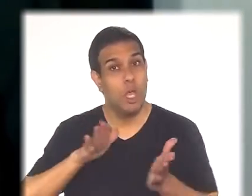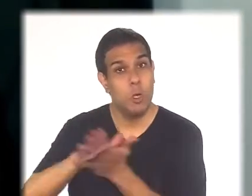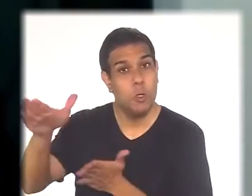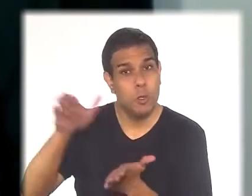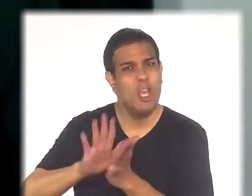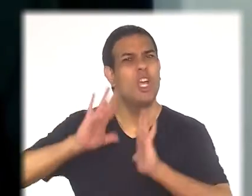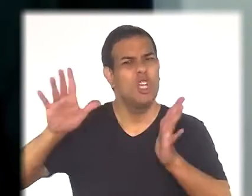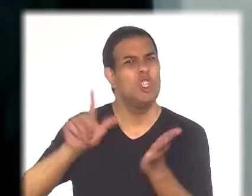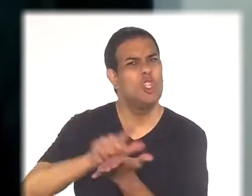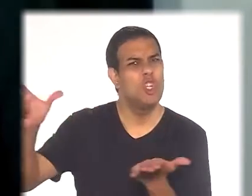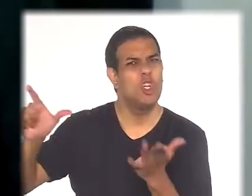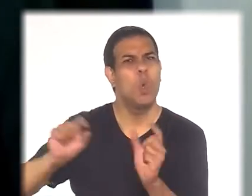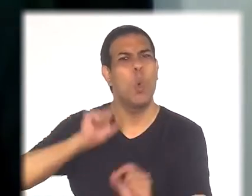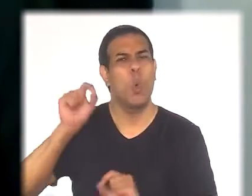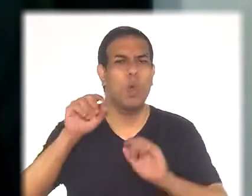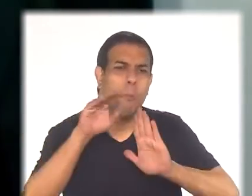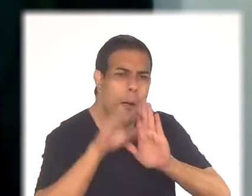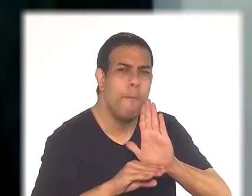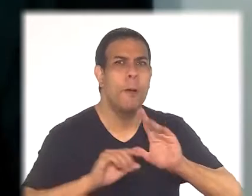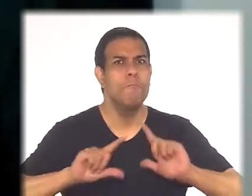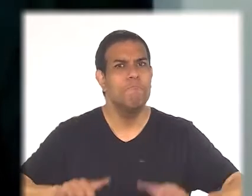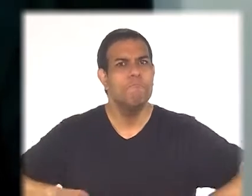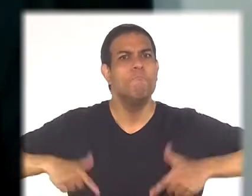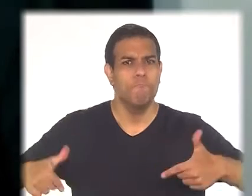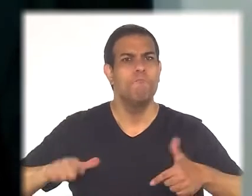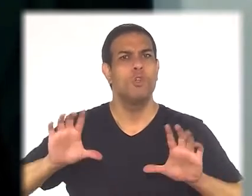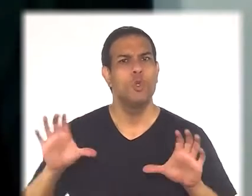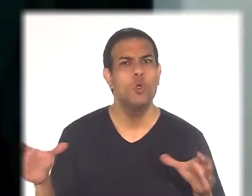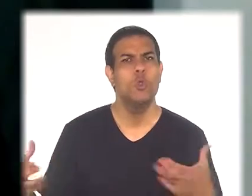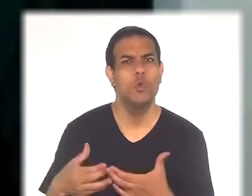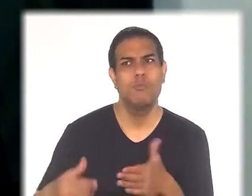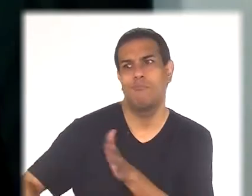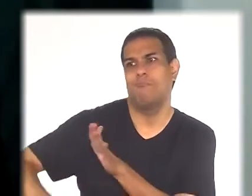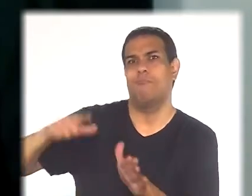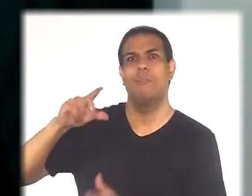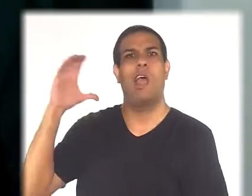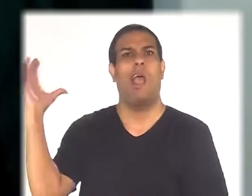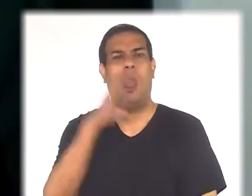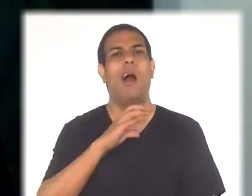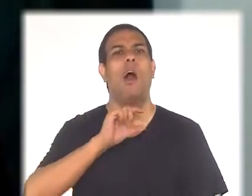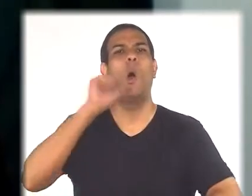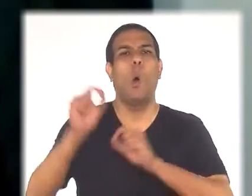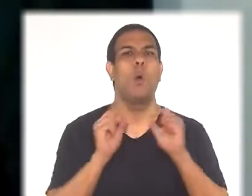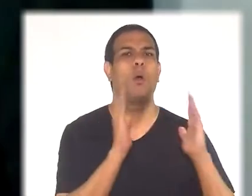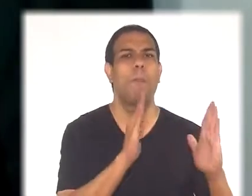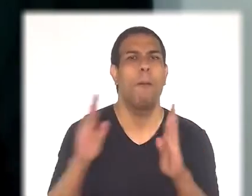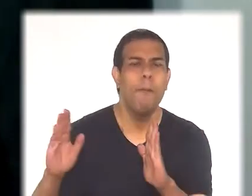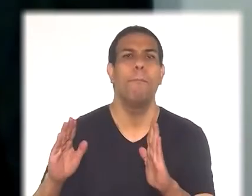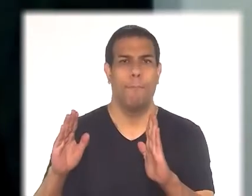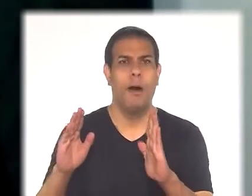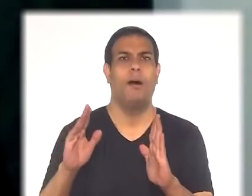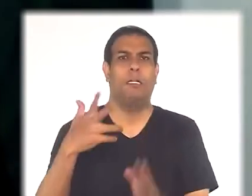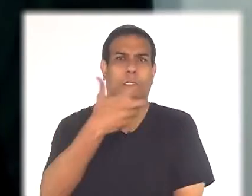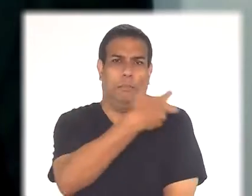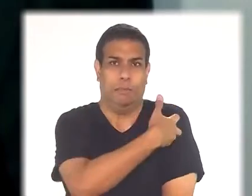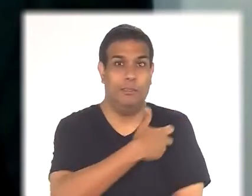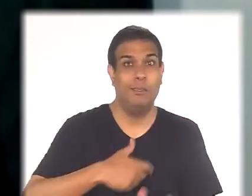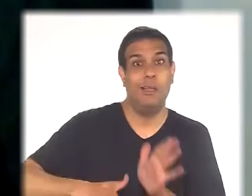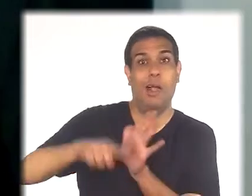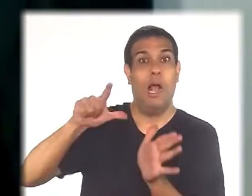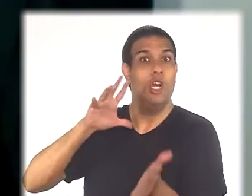Existem dados publicados em revistas científicas que mostram esse esforço que está sendo feito de antecipação da